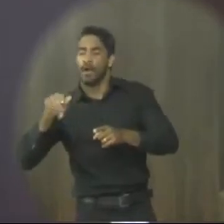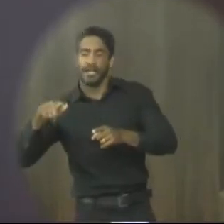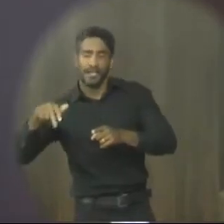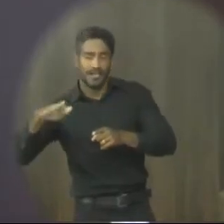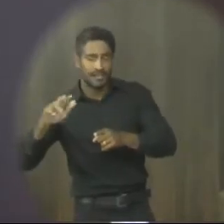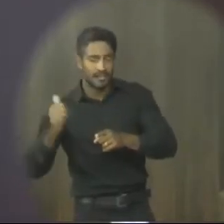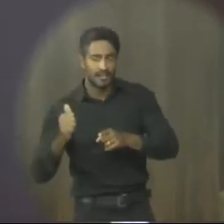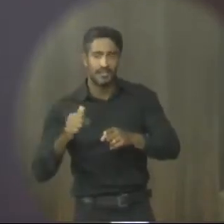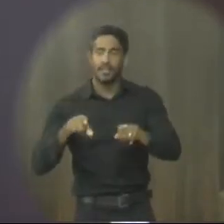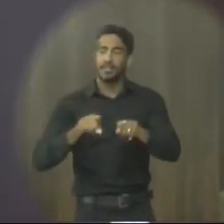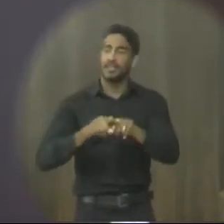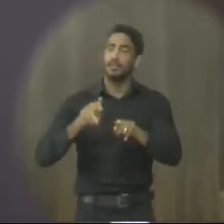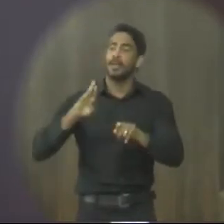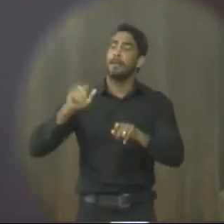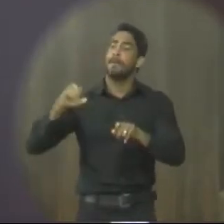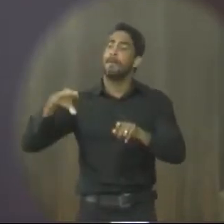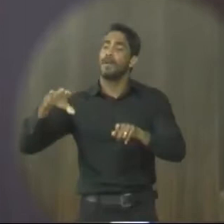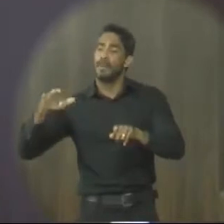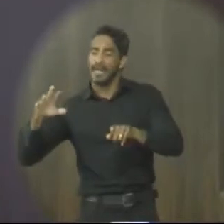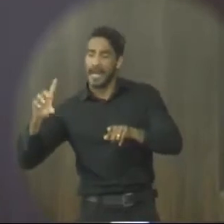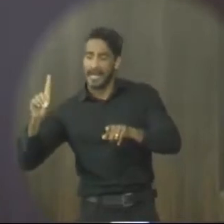parte do